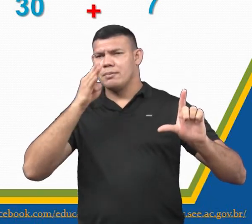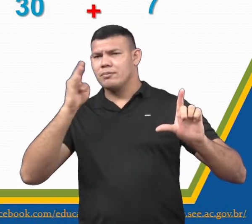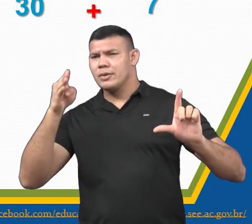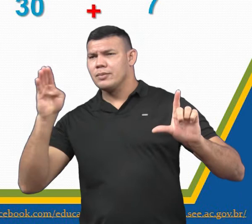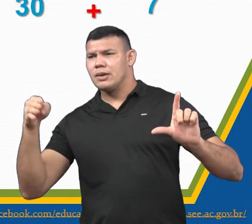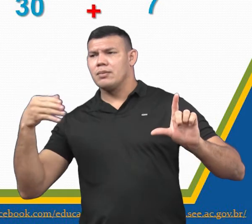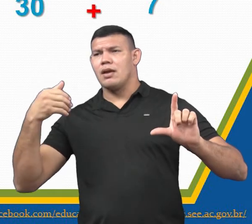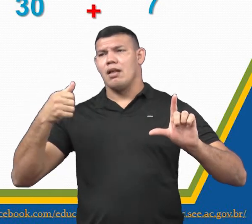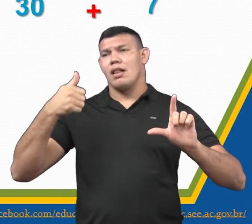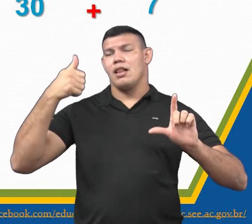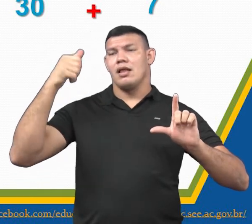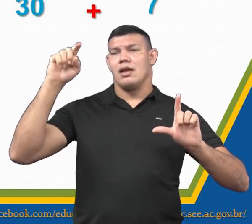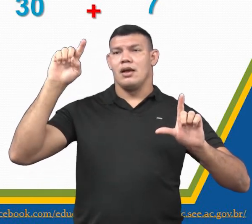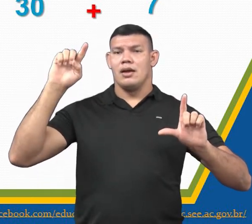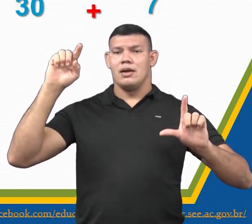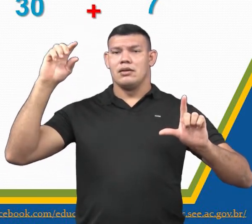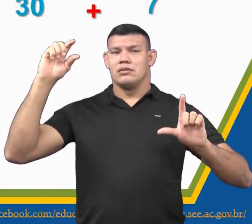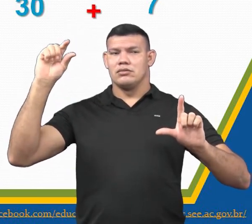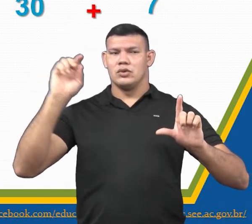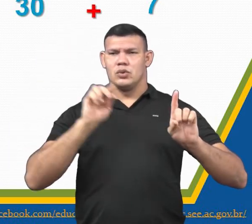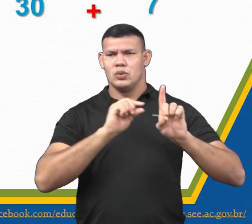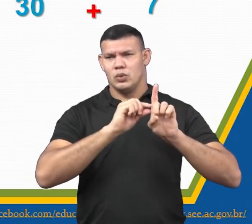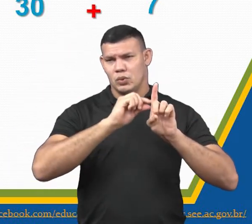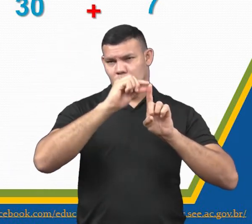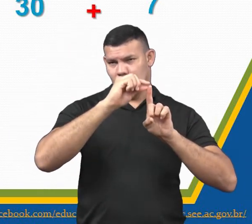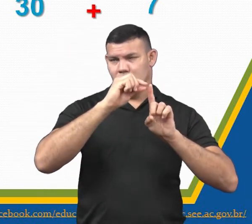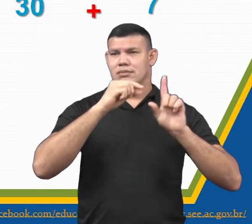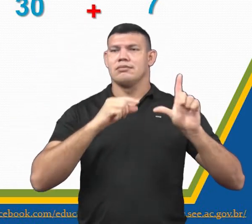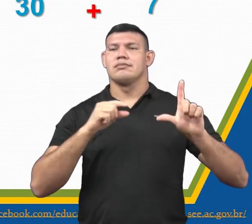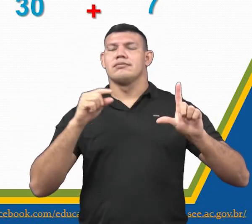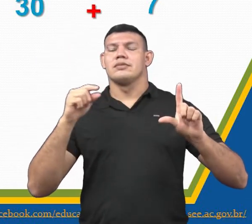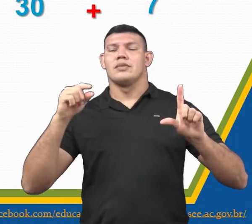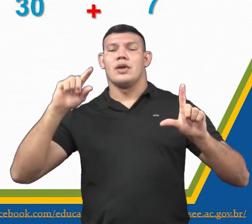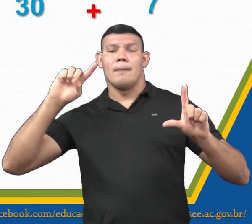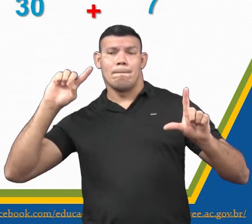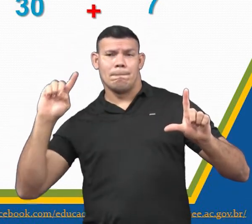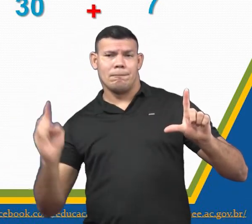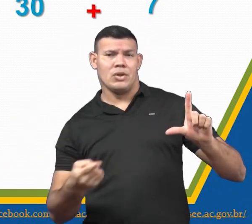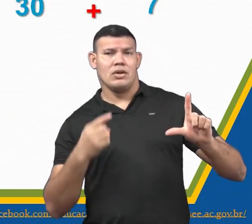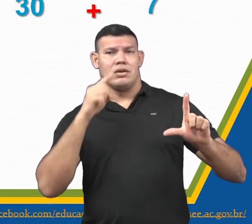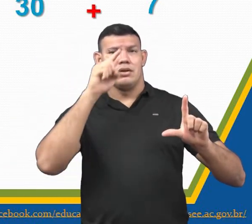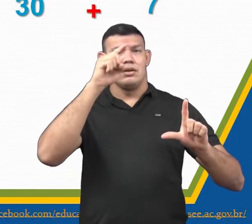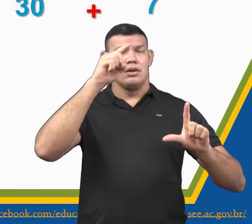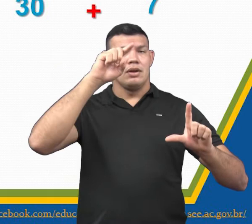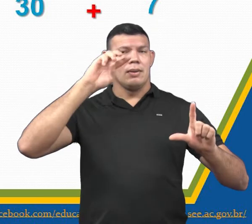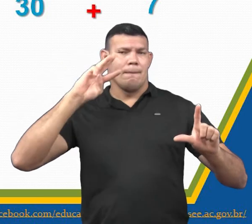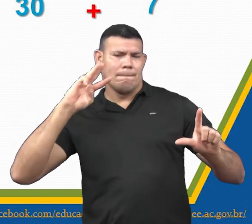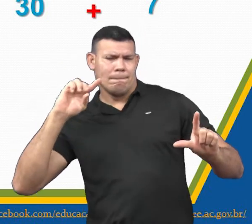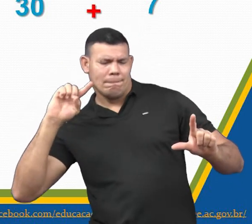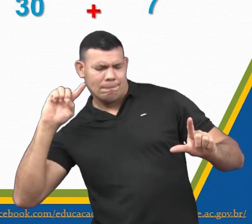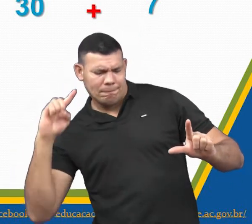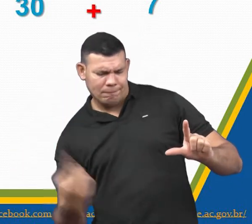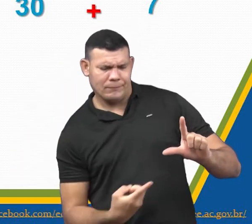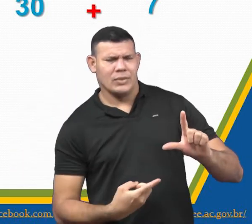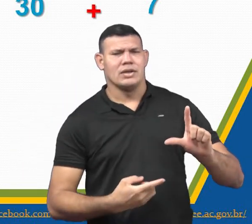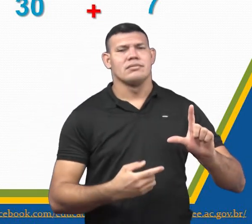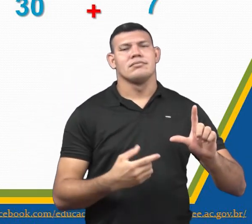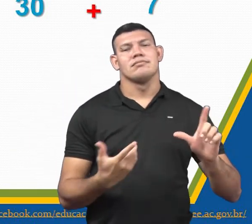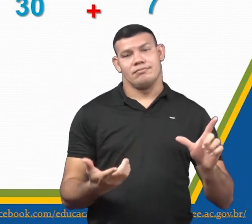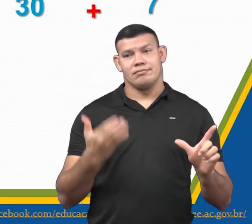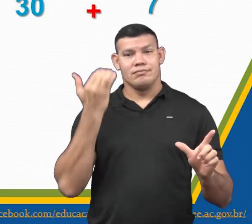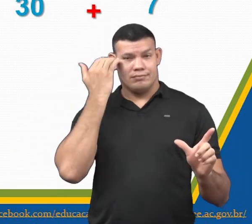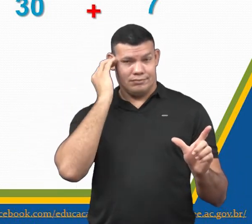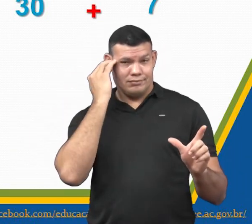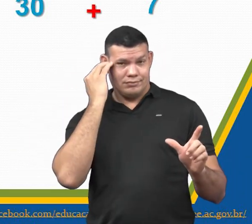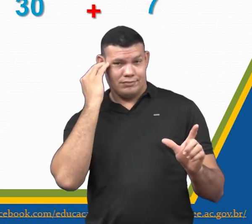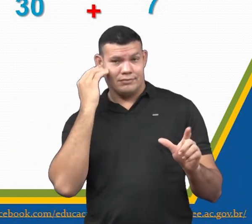aqui, né? Eu posso colocar o número 6. Ele está bem aqui, ó, esse